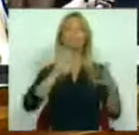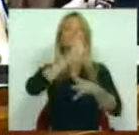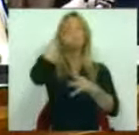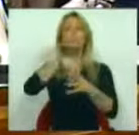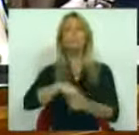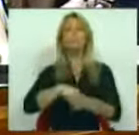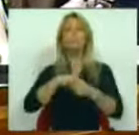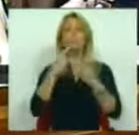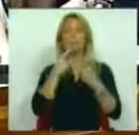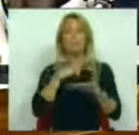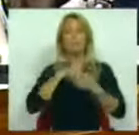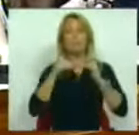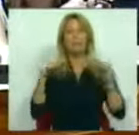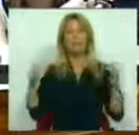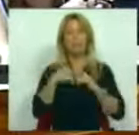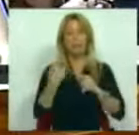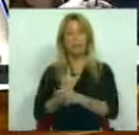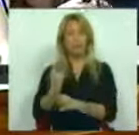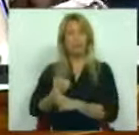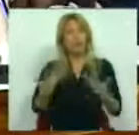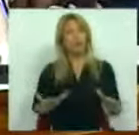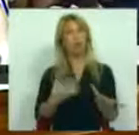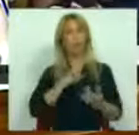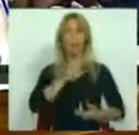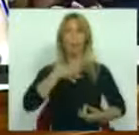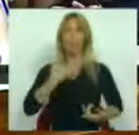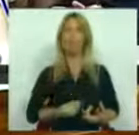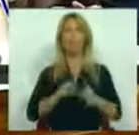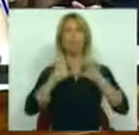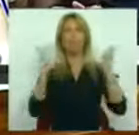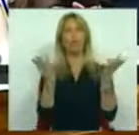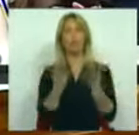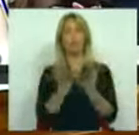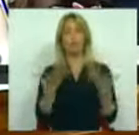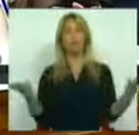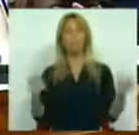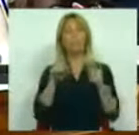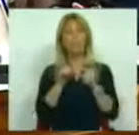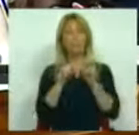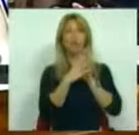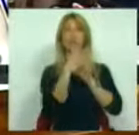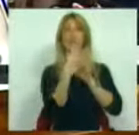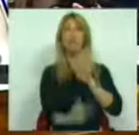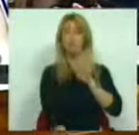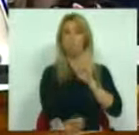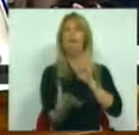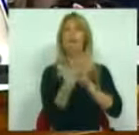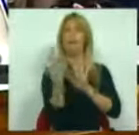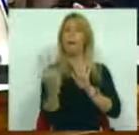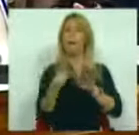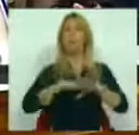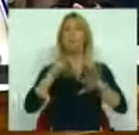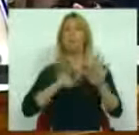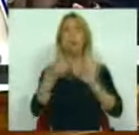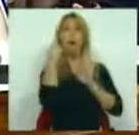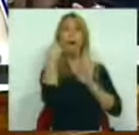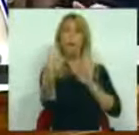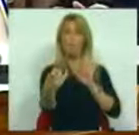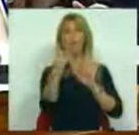patamar das oportunidades do atual mundo global. Sustenta-se este padrão no reconhecimento que a arbitragem